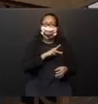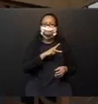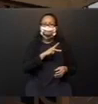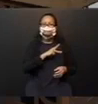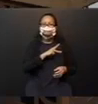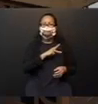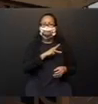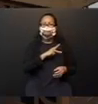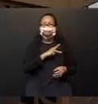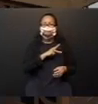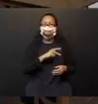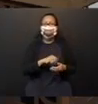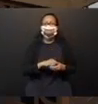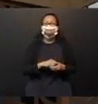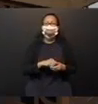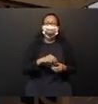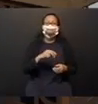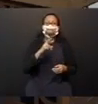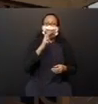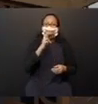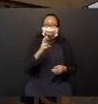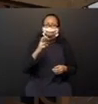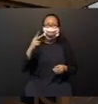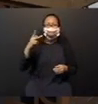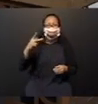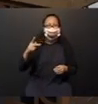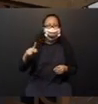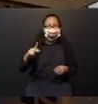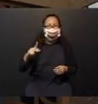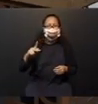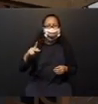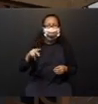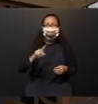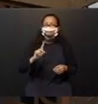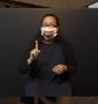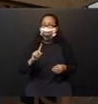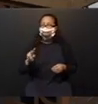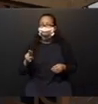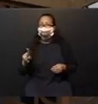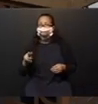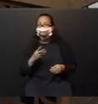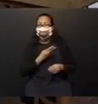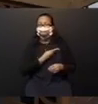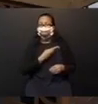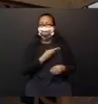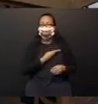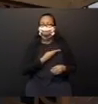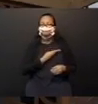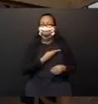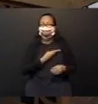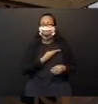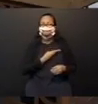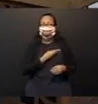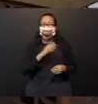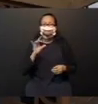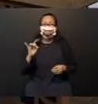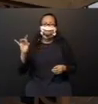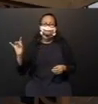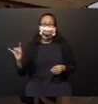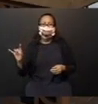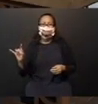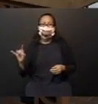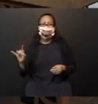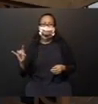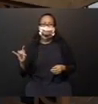são respostas suas. A sua resposta não é igual do seu coleguinha. Então, aqui, cada um vai ter a